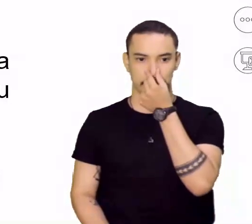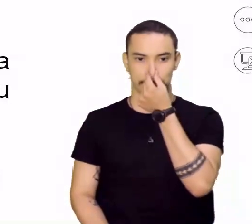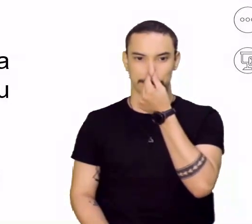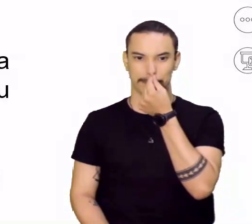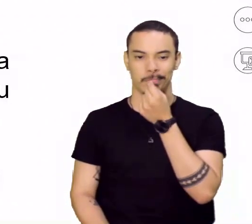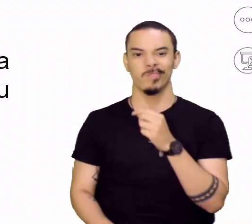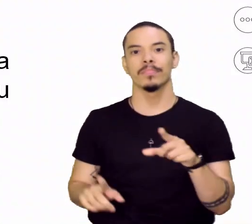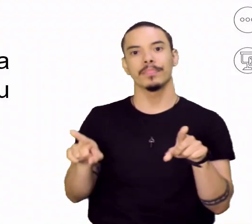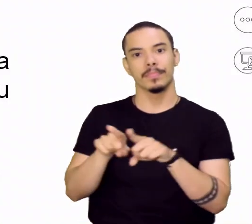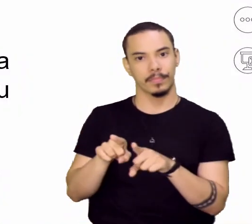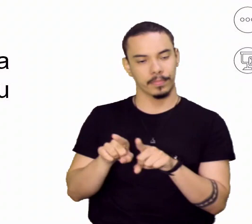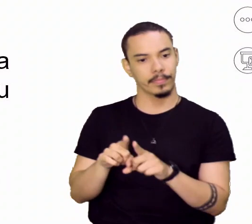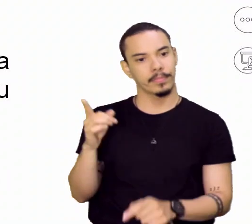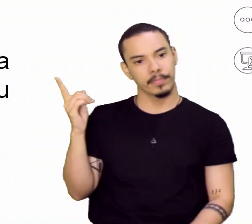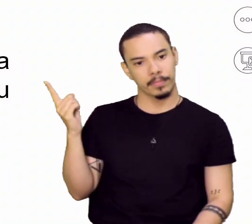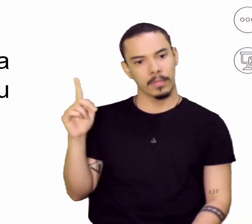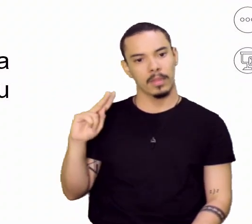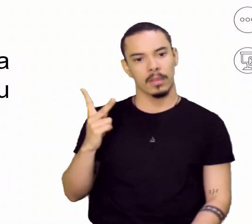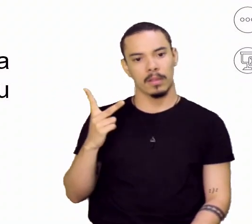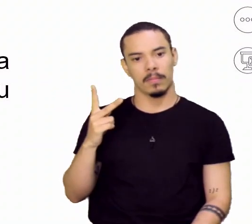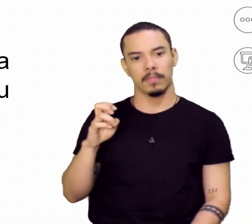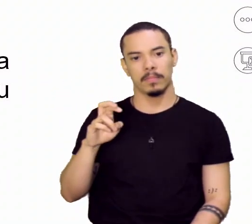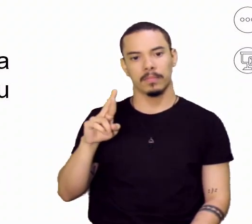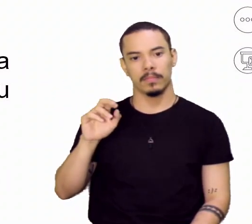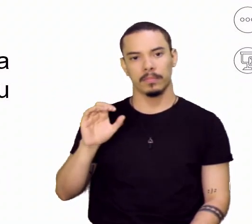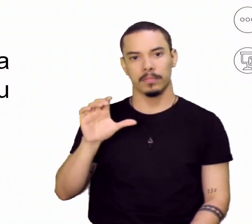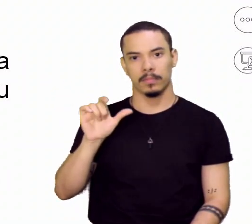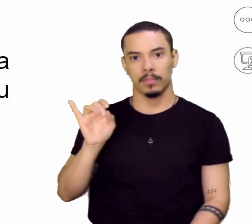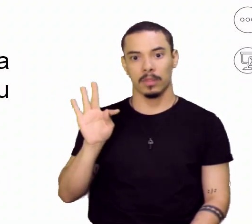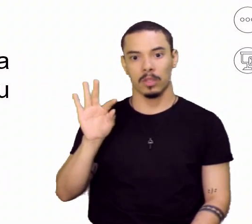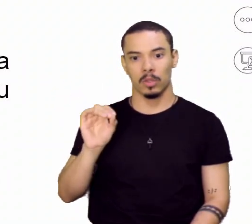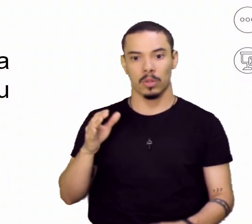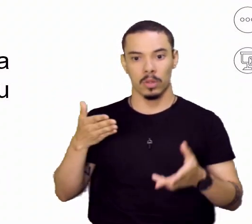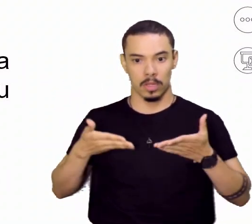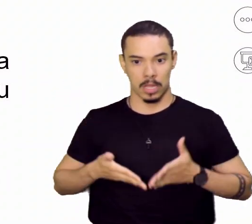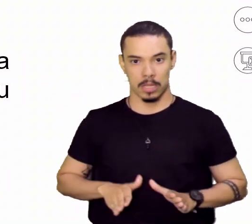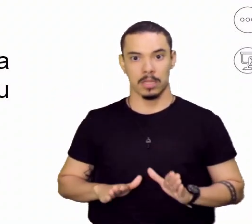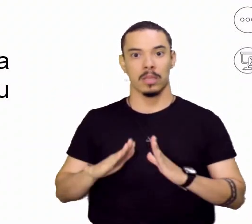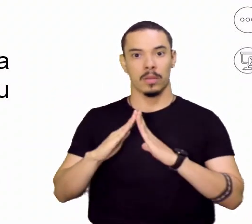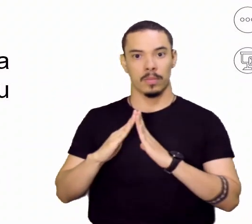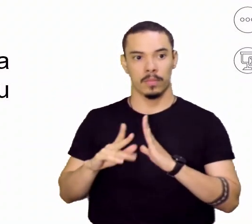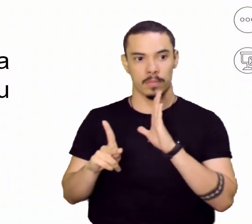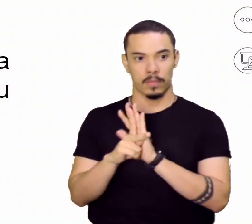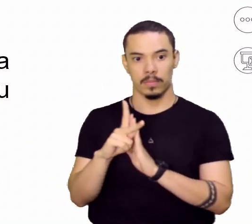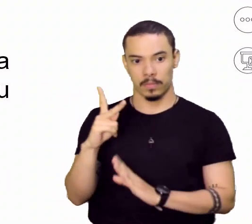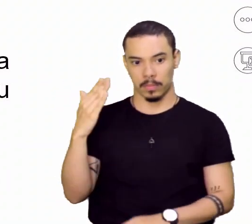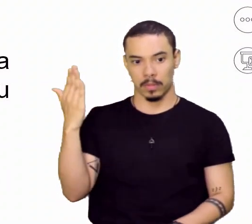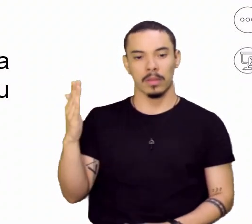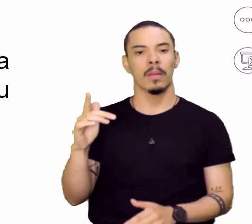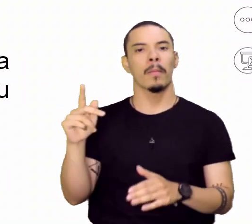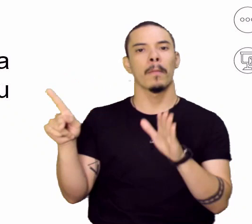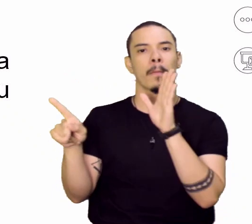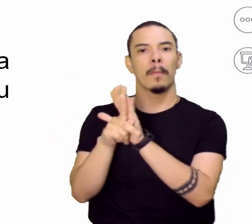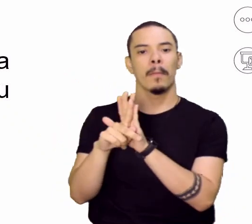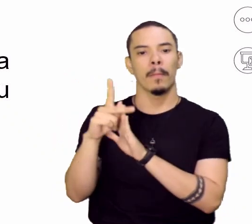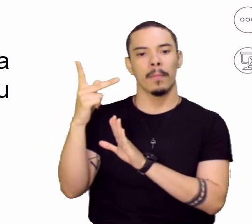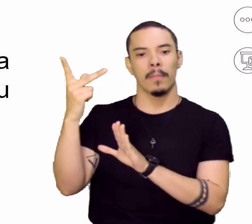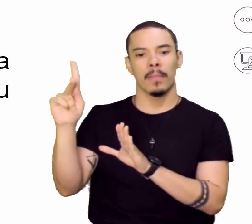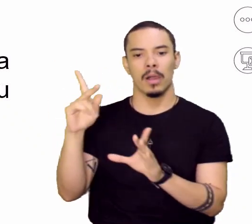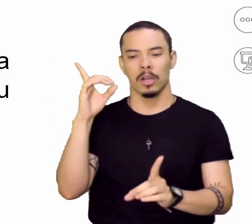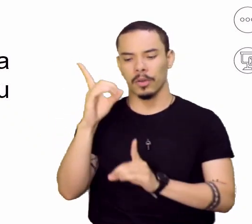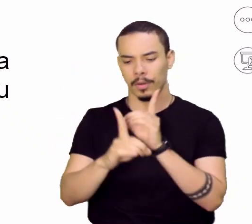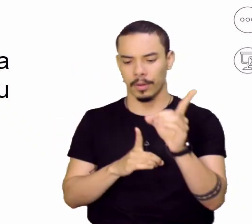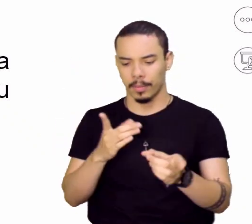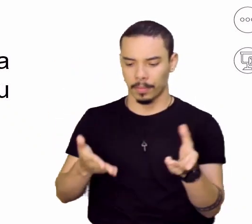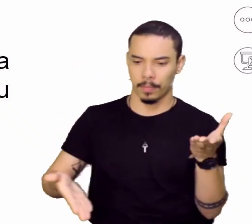Vimos também sobre o Heráclito. Ele nasceu em Éfeso, na Jônia. Para ele, o dinamismo de todas as